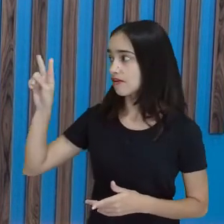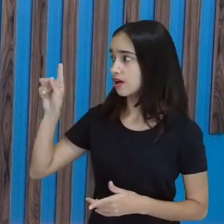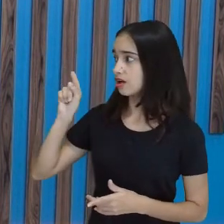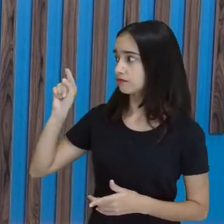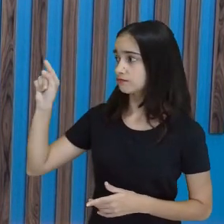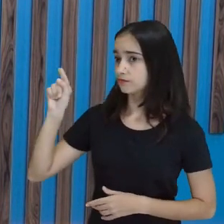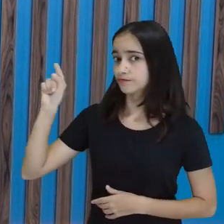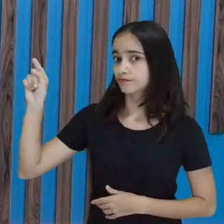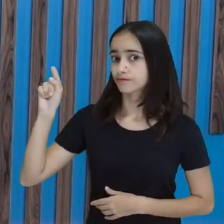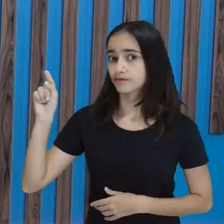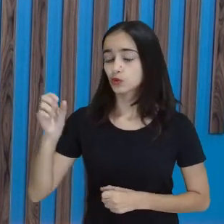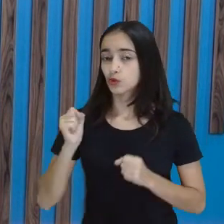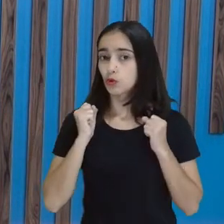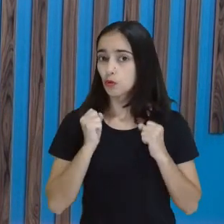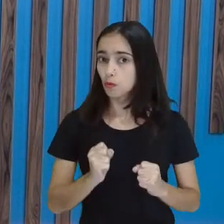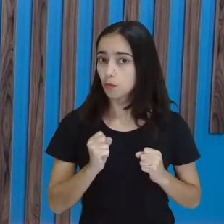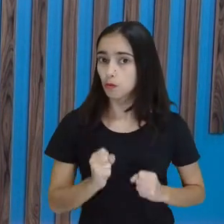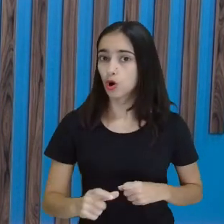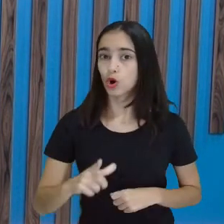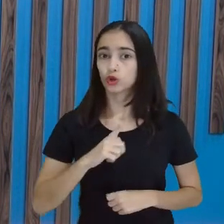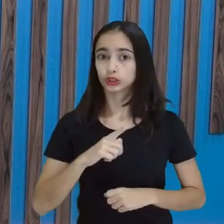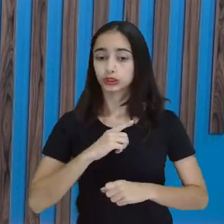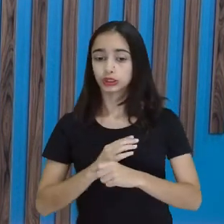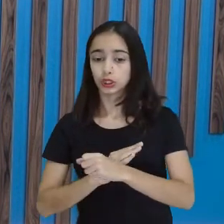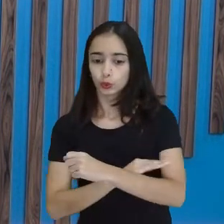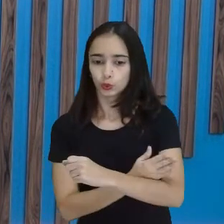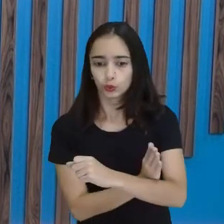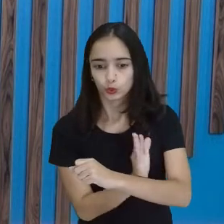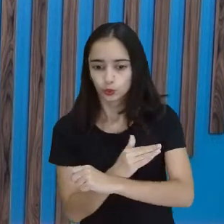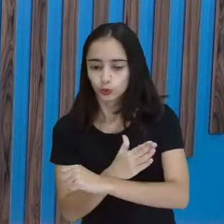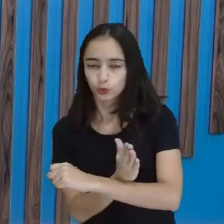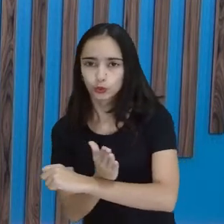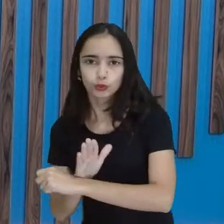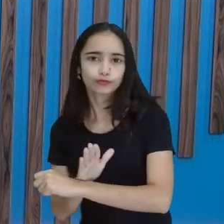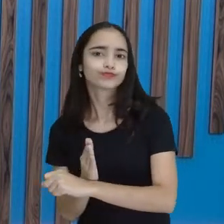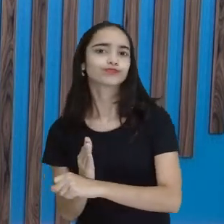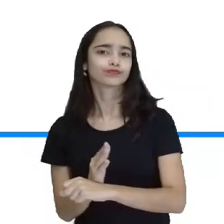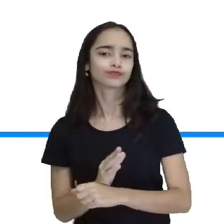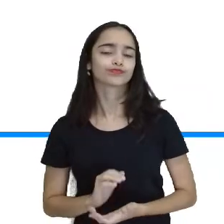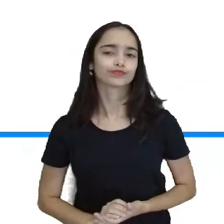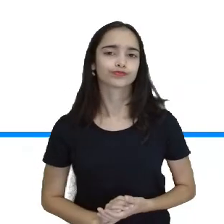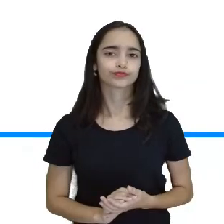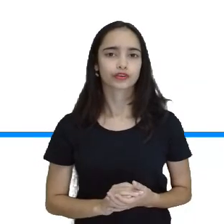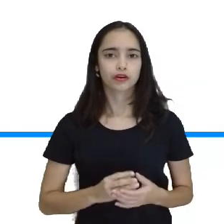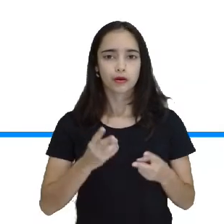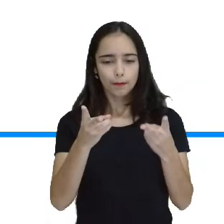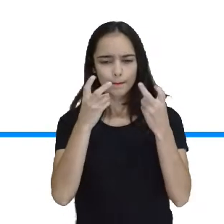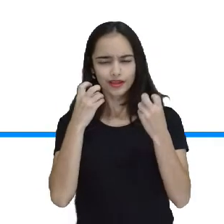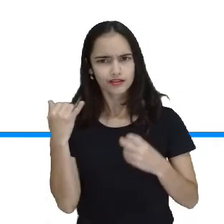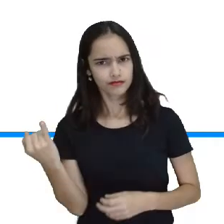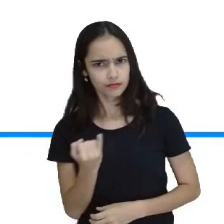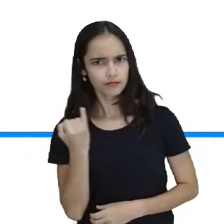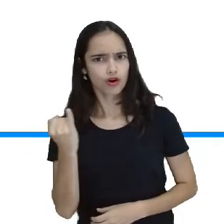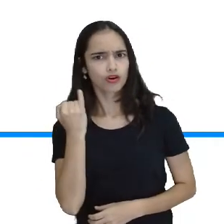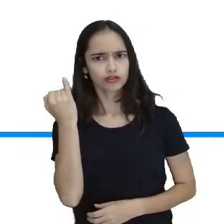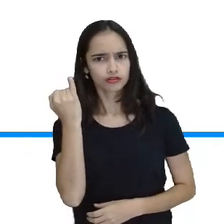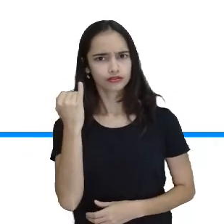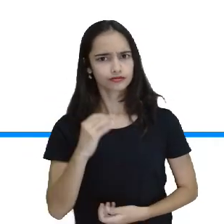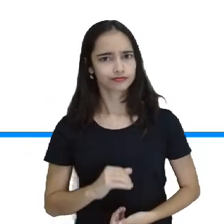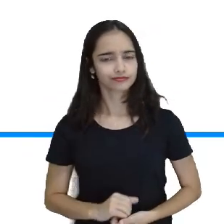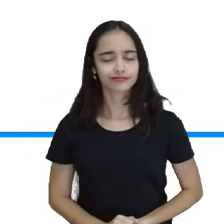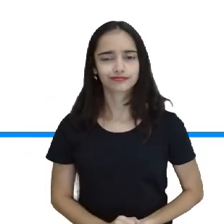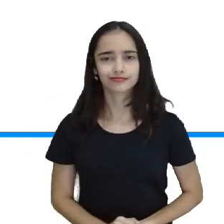intensidade, tá? Então, eu tenho que colocar num lugar de grande circulação de pessoas. Até isso eu tenho que observar. Eu tenho